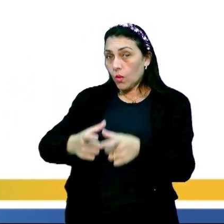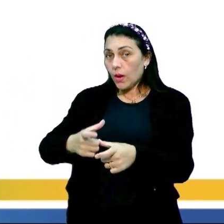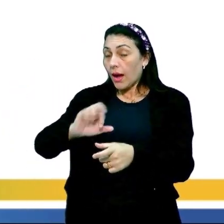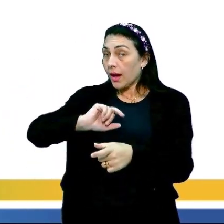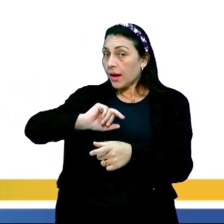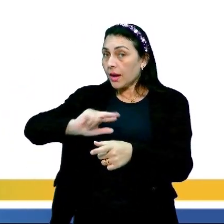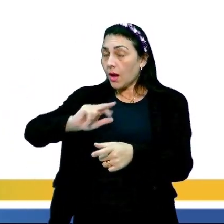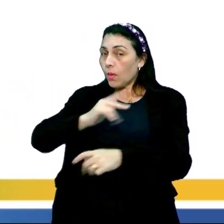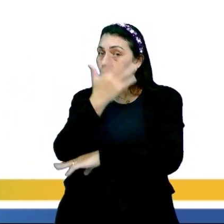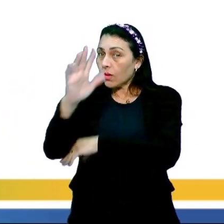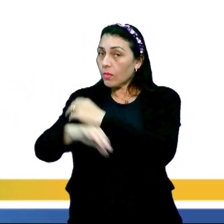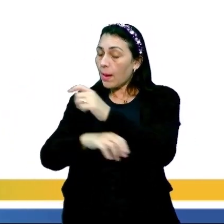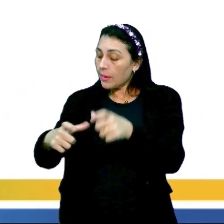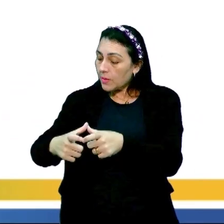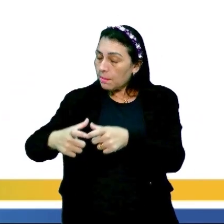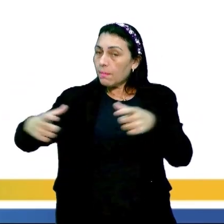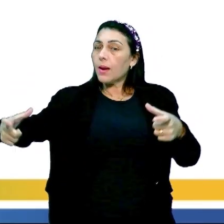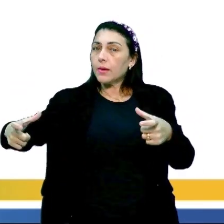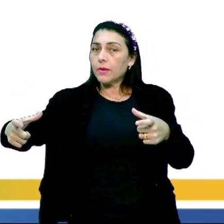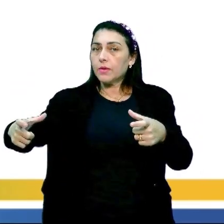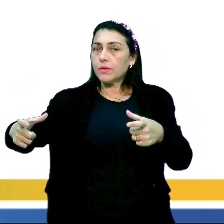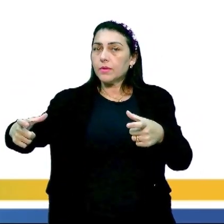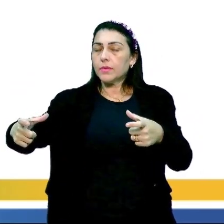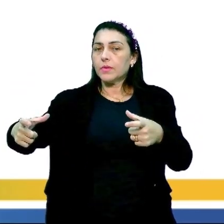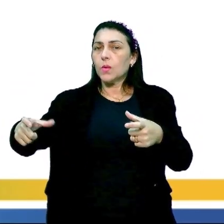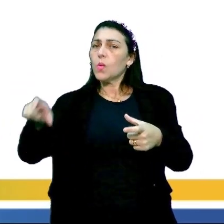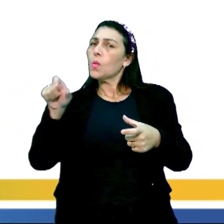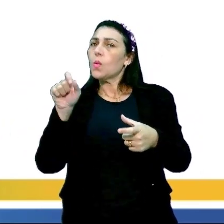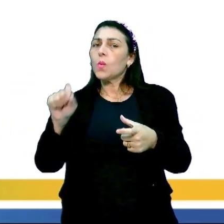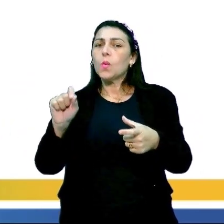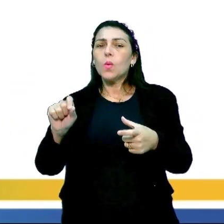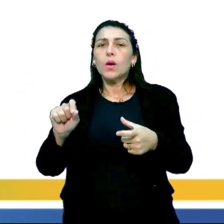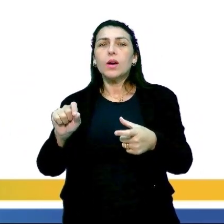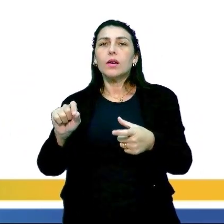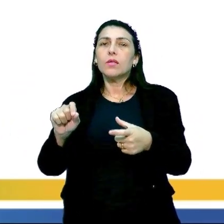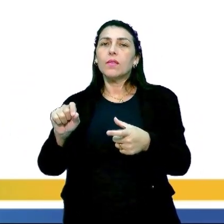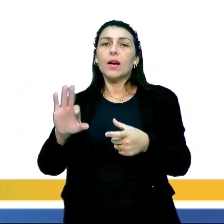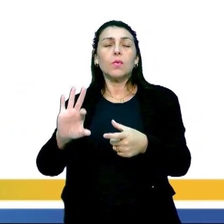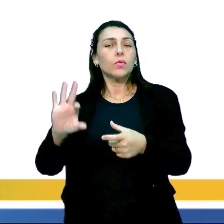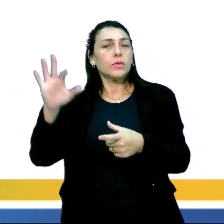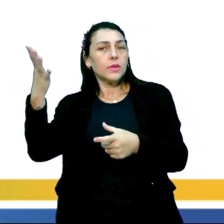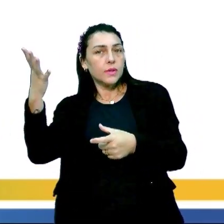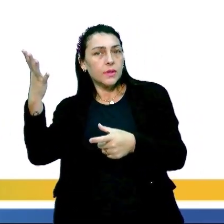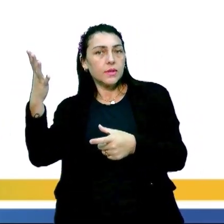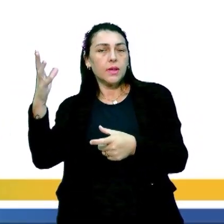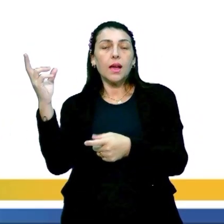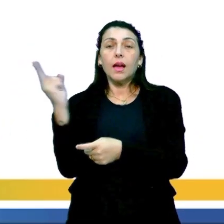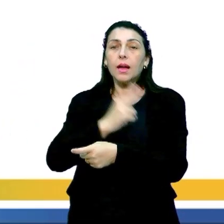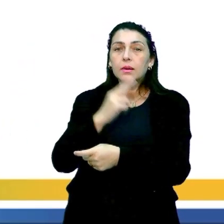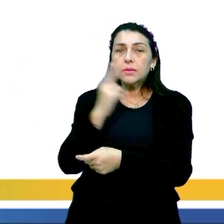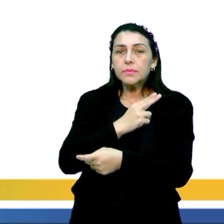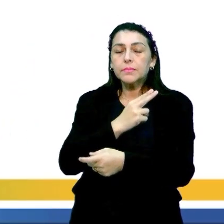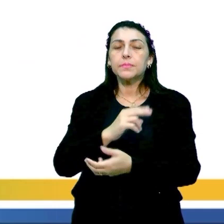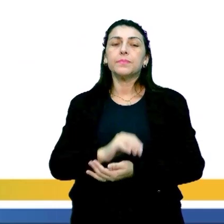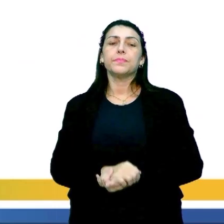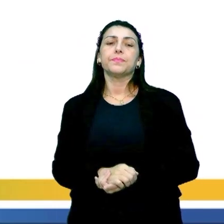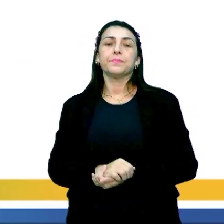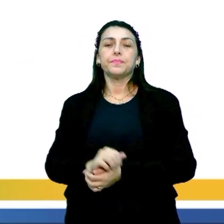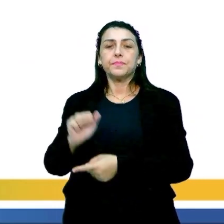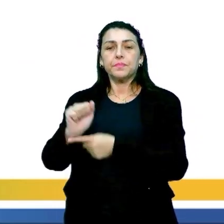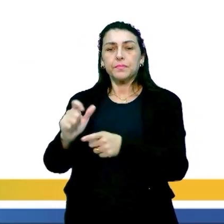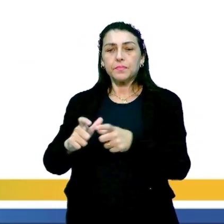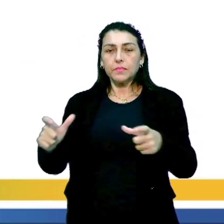não é natural vai ser maior. Então, o que será que isso aí vai determinar imediatamente?